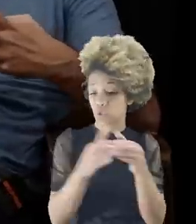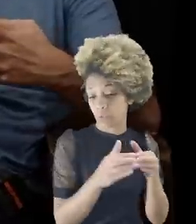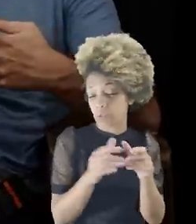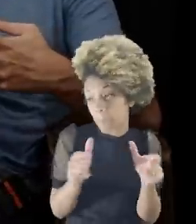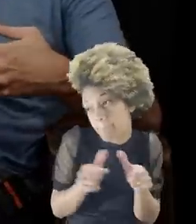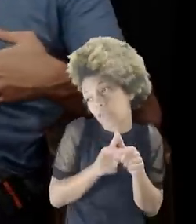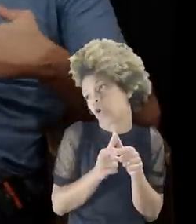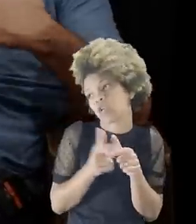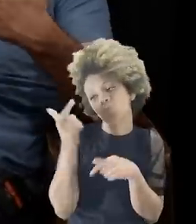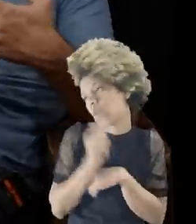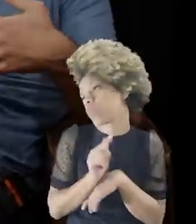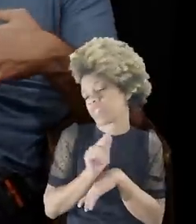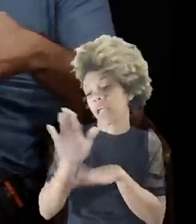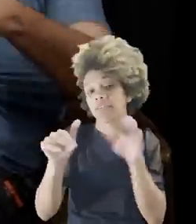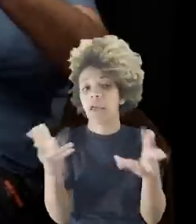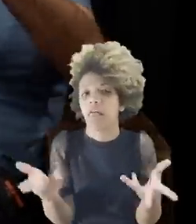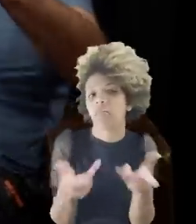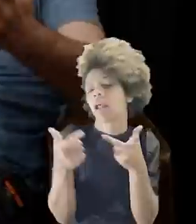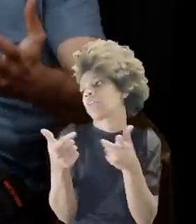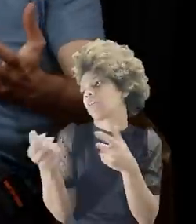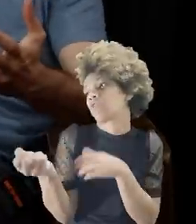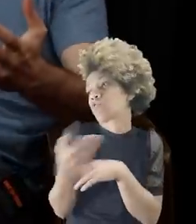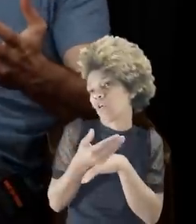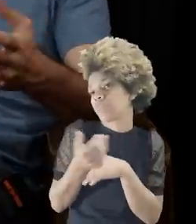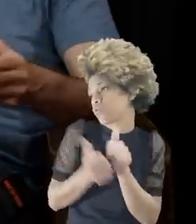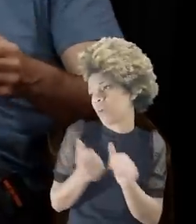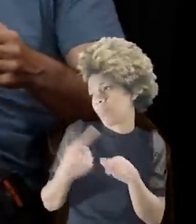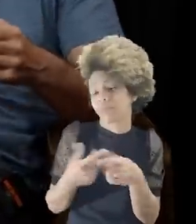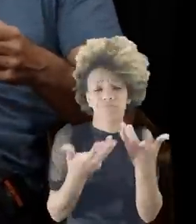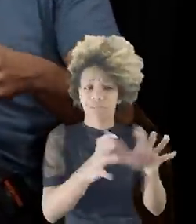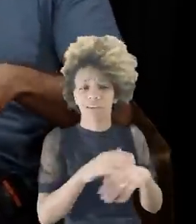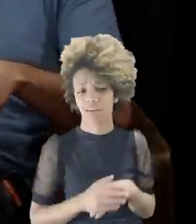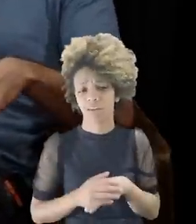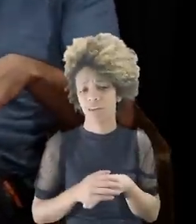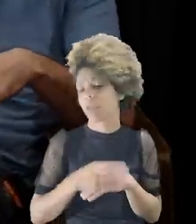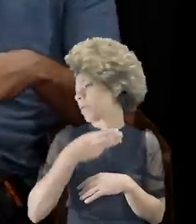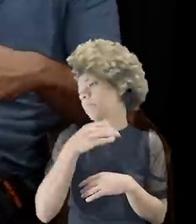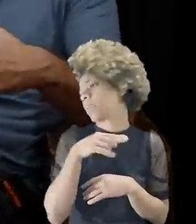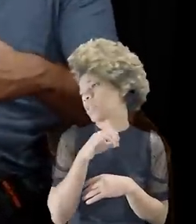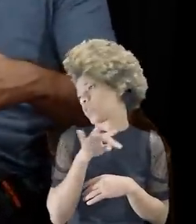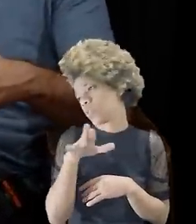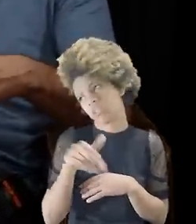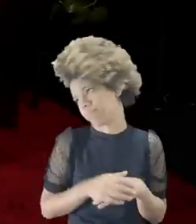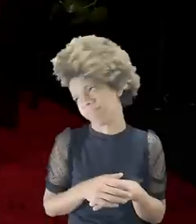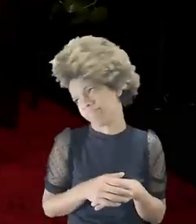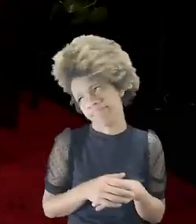times de mercados menores não conseguem atrair grandes jogadores porque o cara não quer ir sei lá jogar